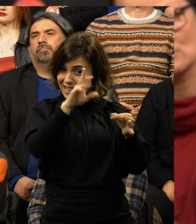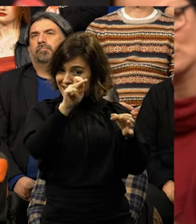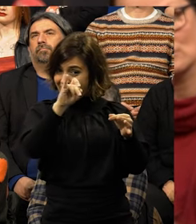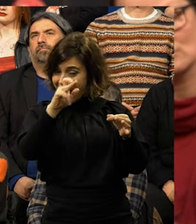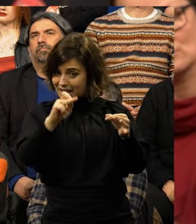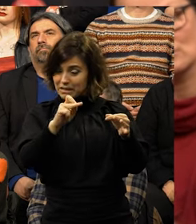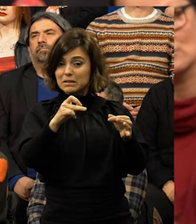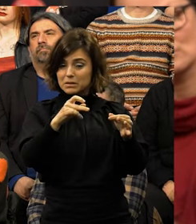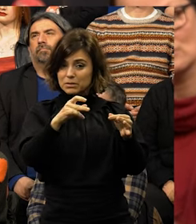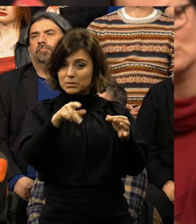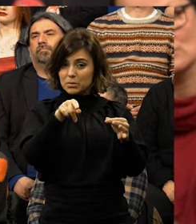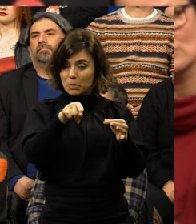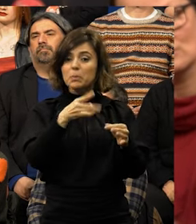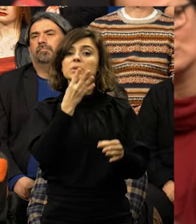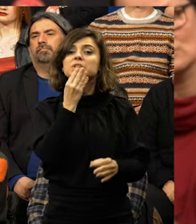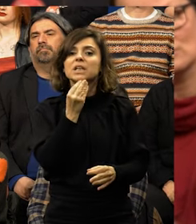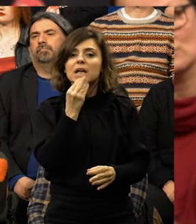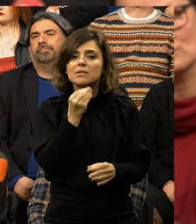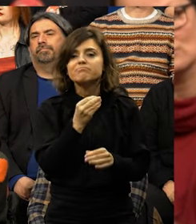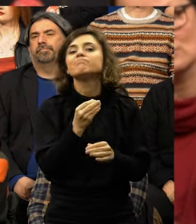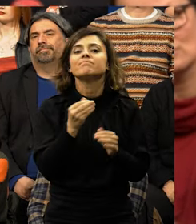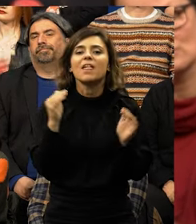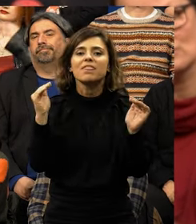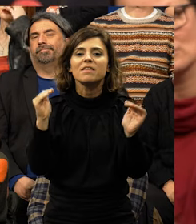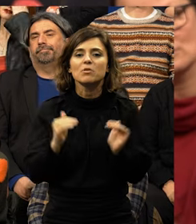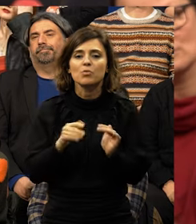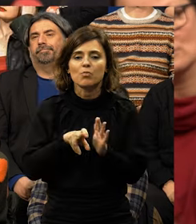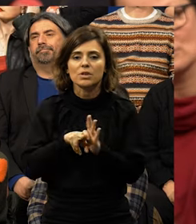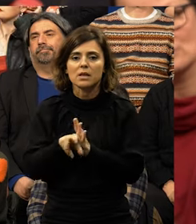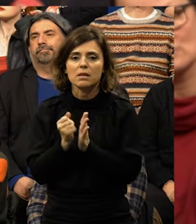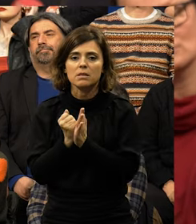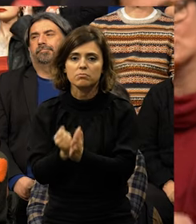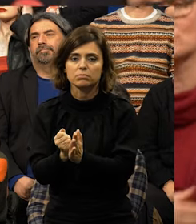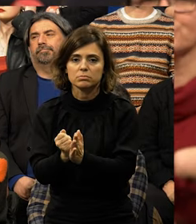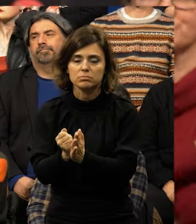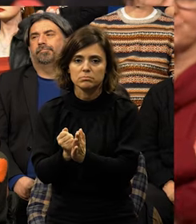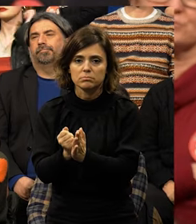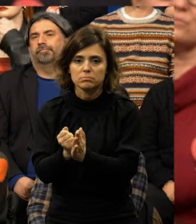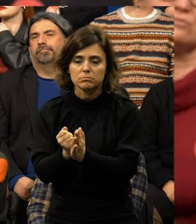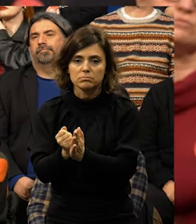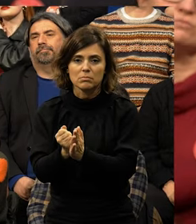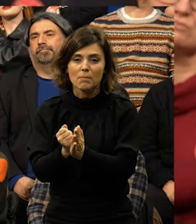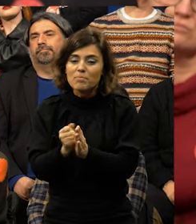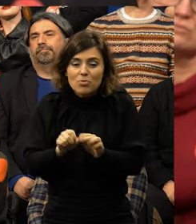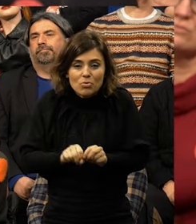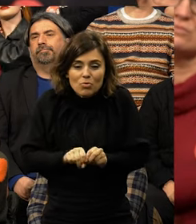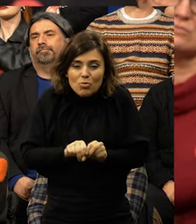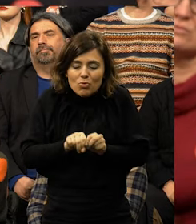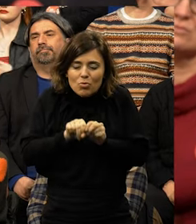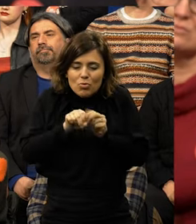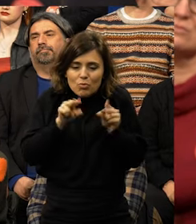Israel diminuiu a entrada de ajuda humanitária que nunca nunca se